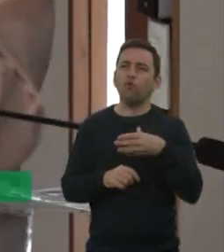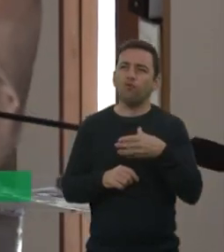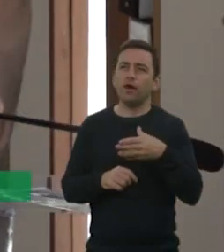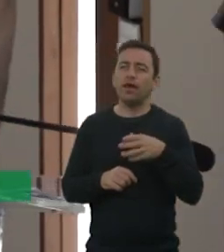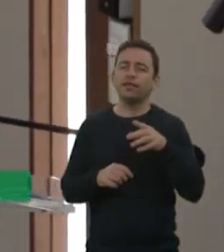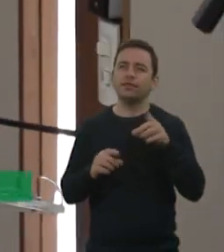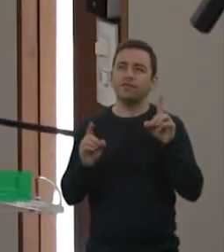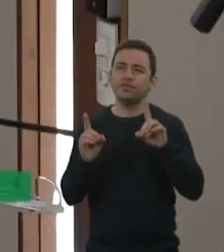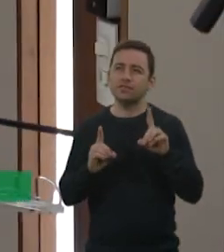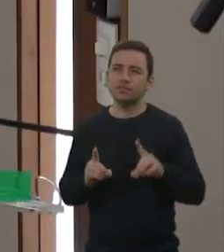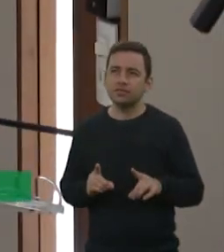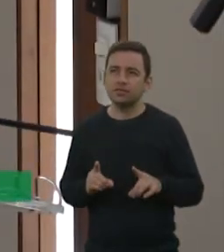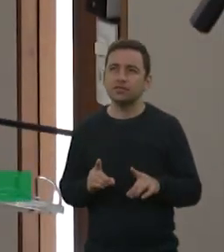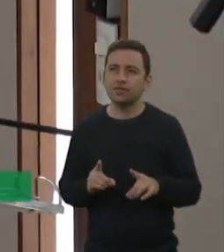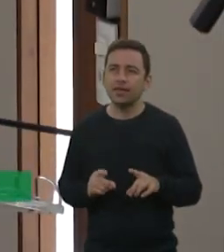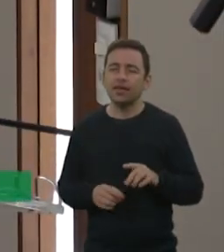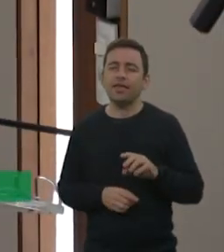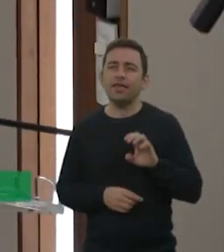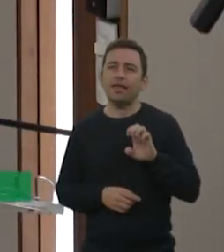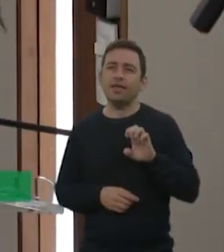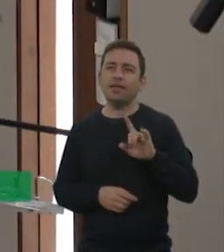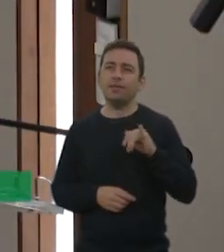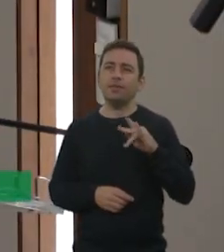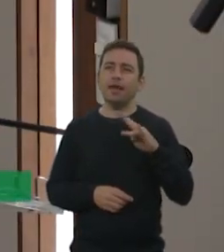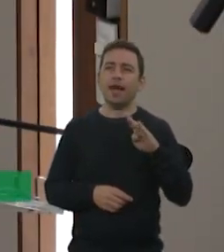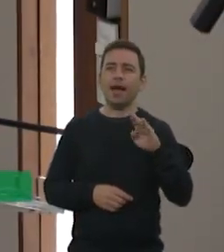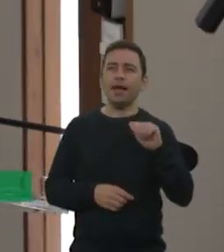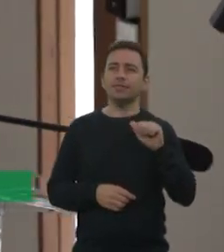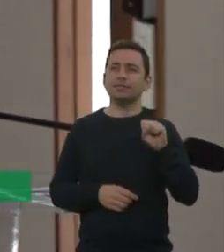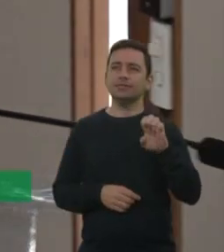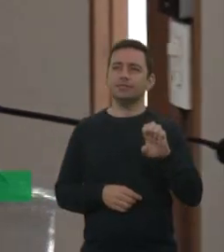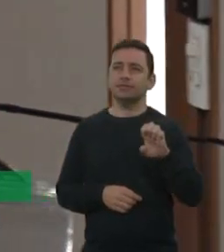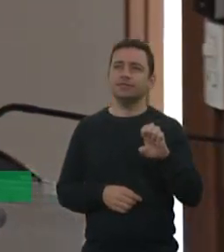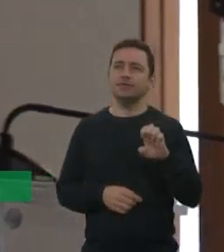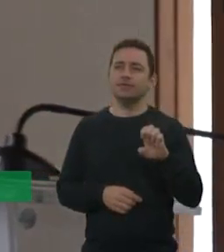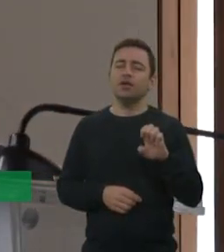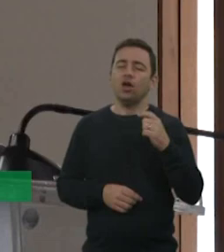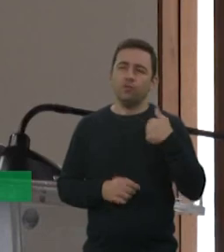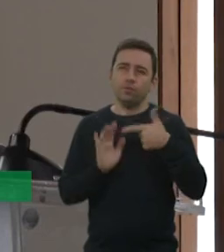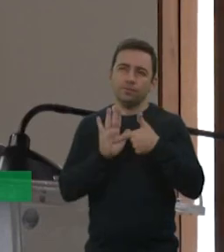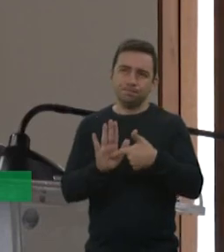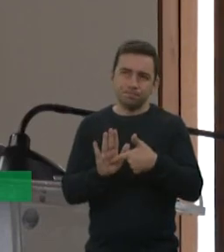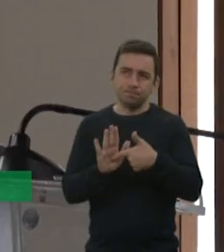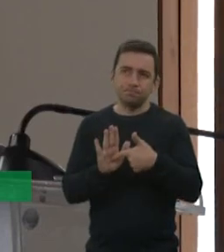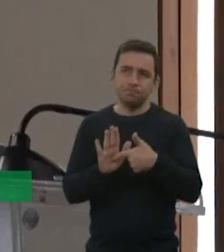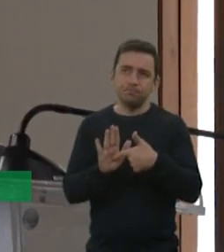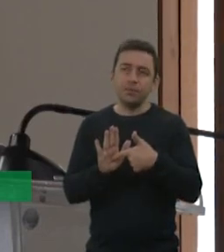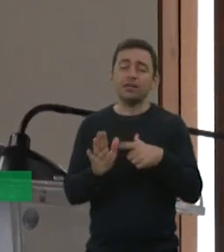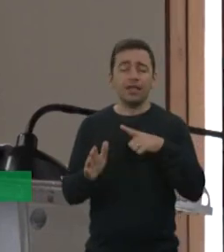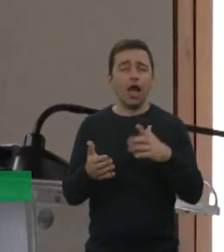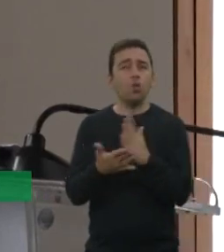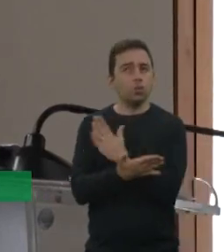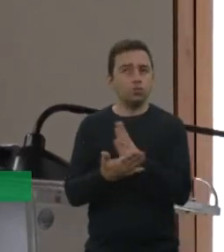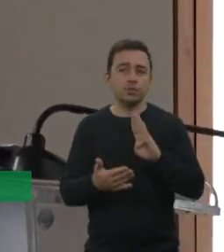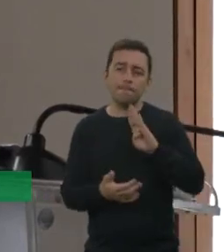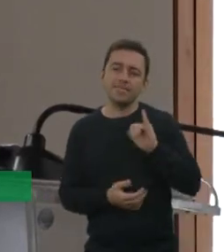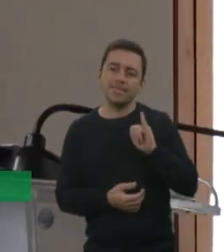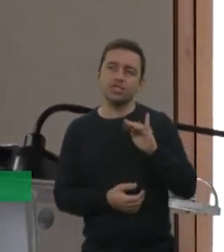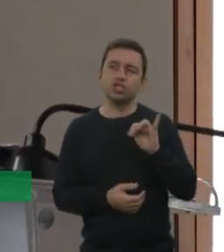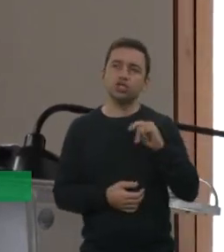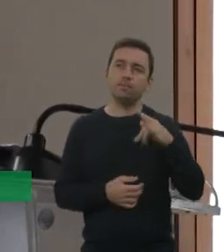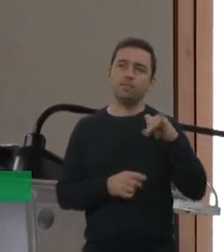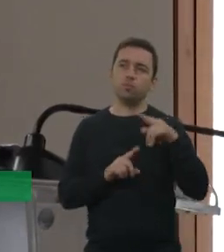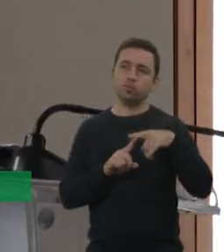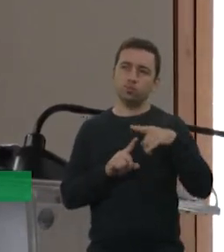deficiência de esfingomielinase ácida. Porque, na verdade, eu vou mostrar aqui, existem alguns subtipos da doença, e